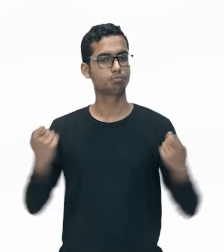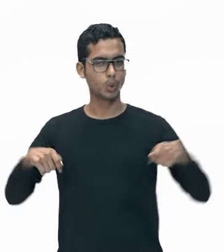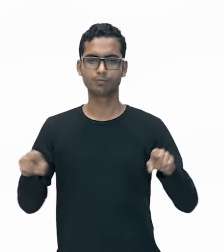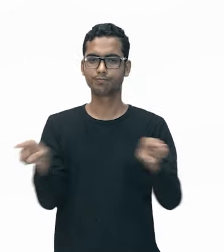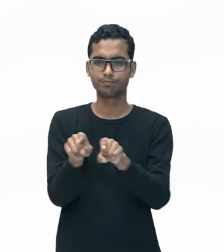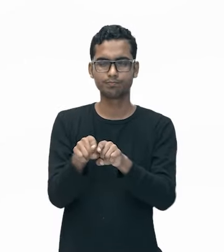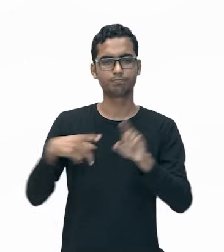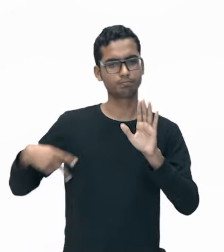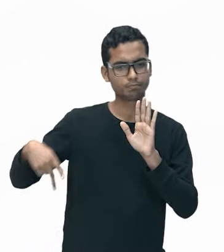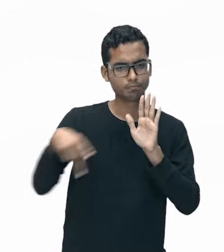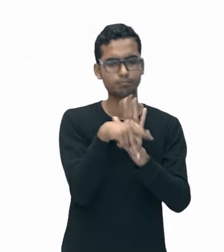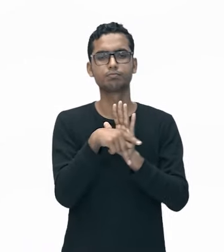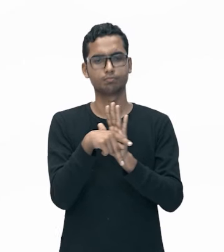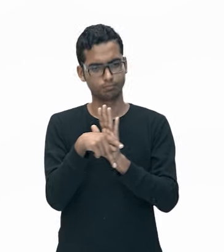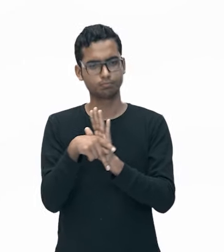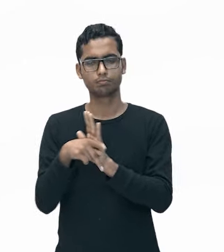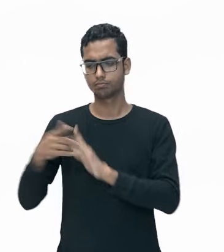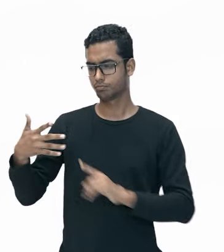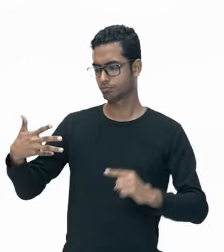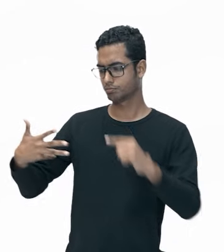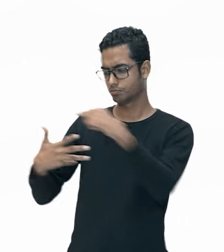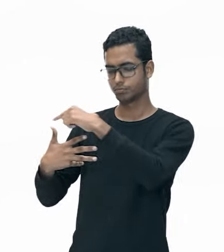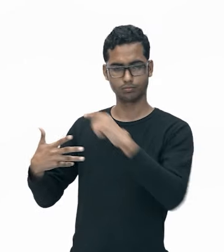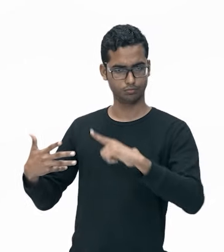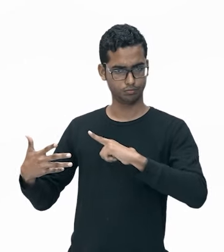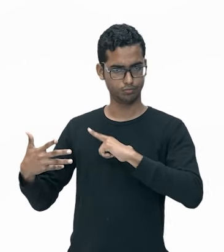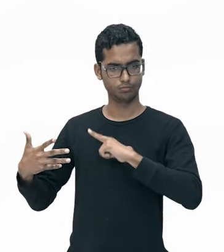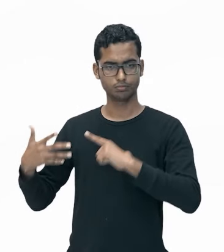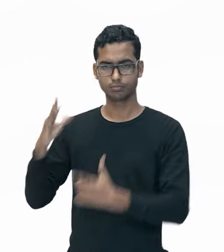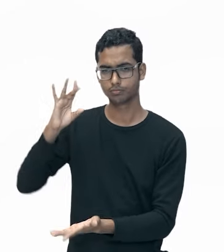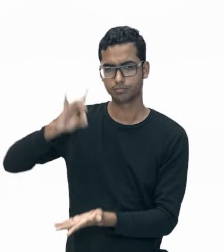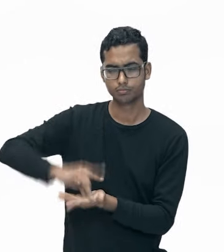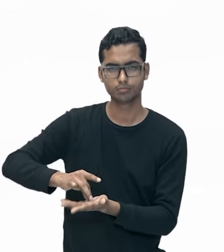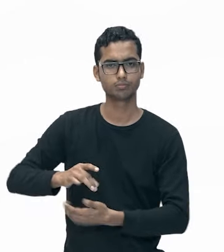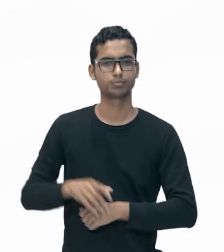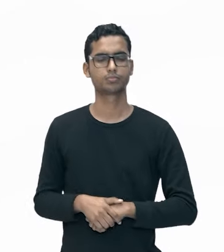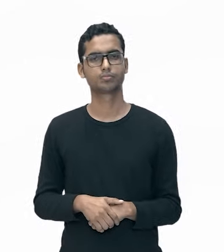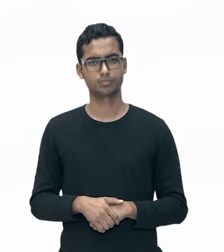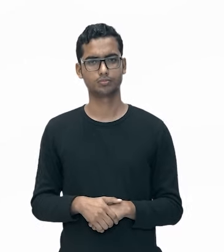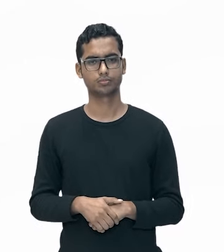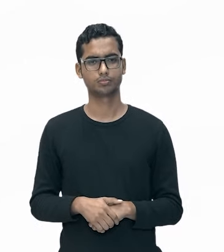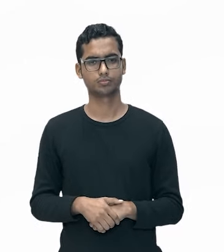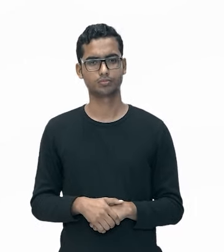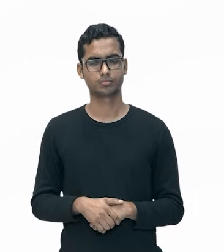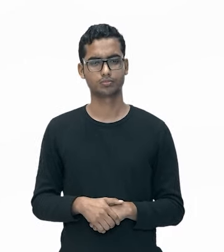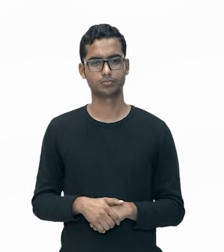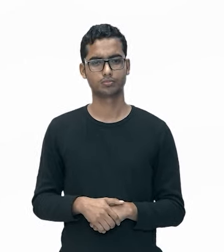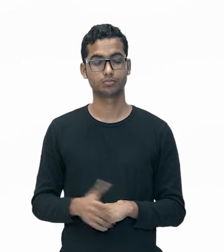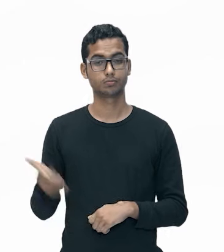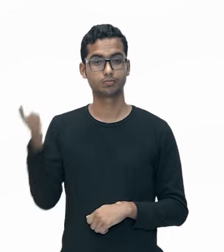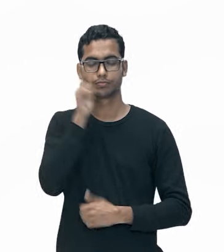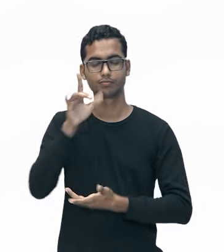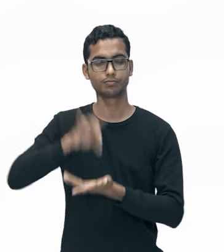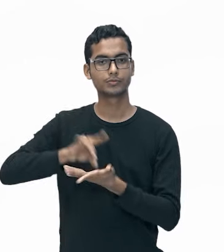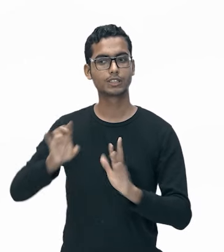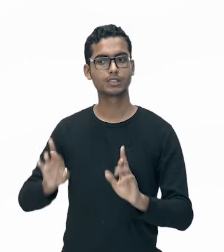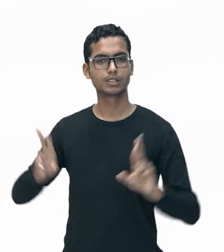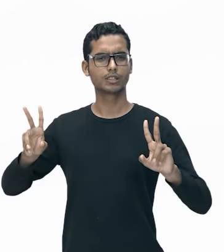propriedades que esses compostos possuem possuem né são vão sendo gerados eles sejam totalmente diferentes então cada